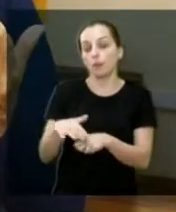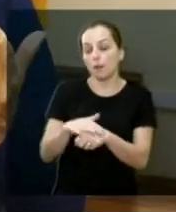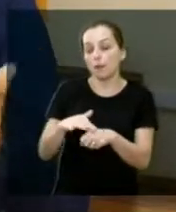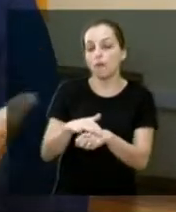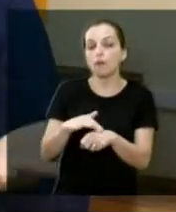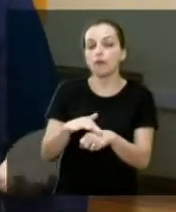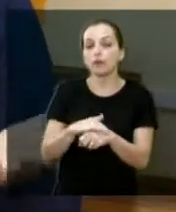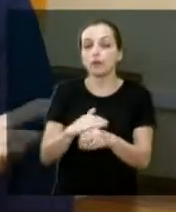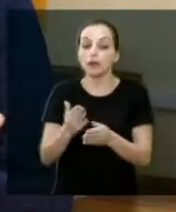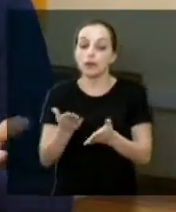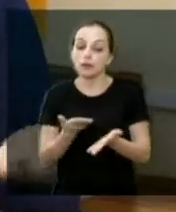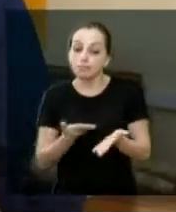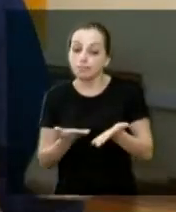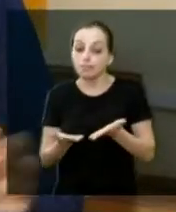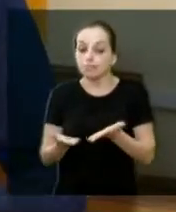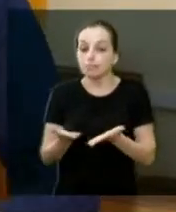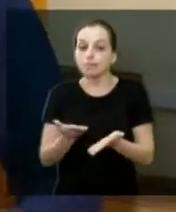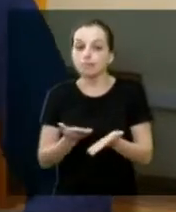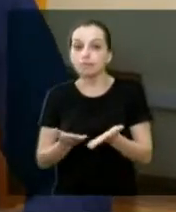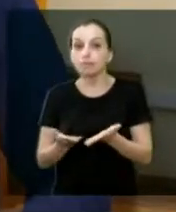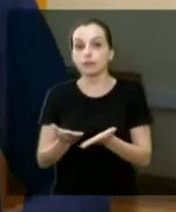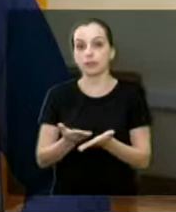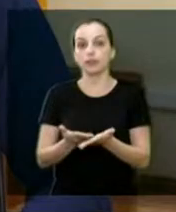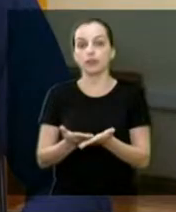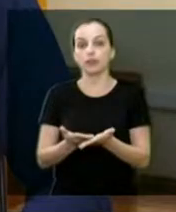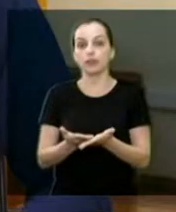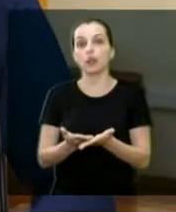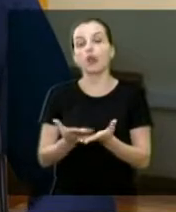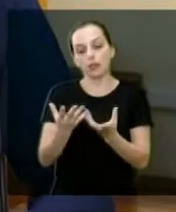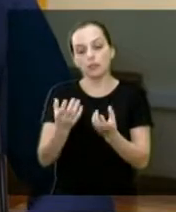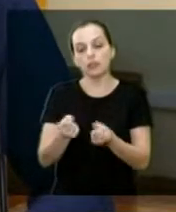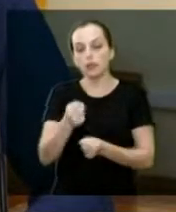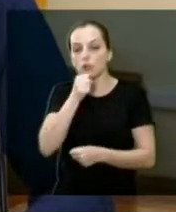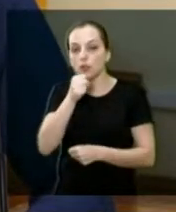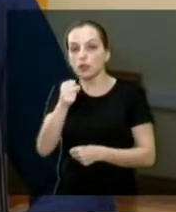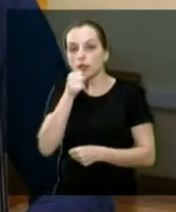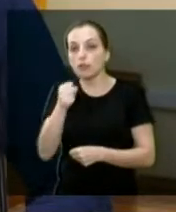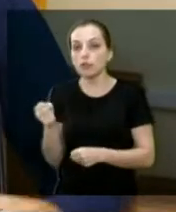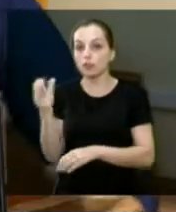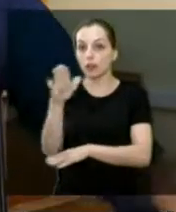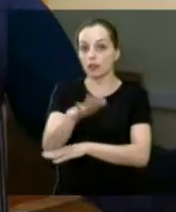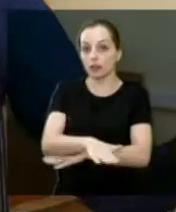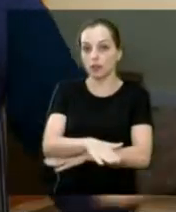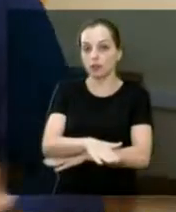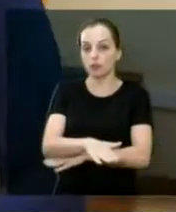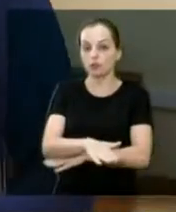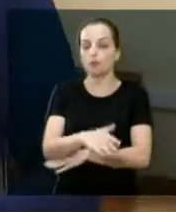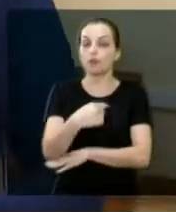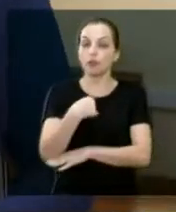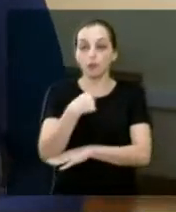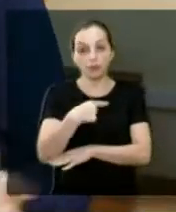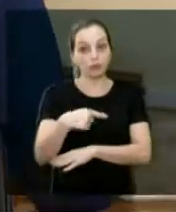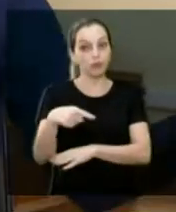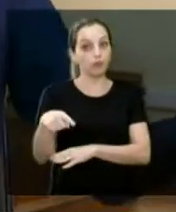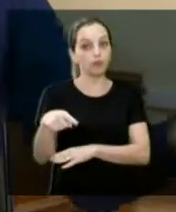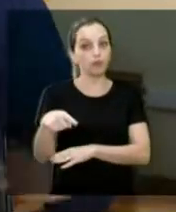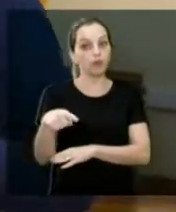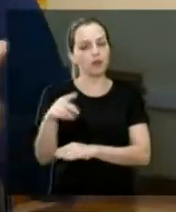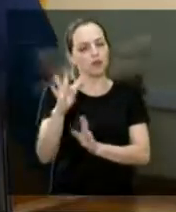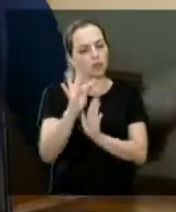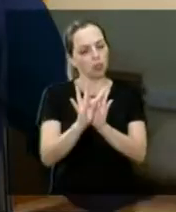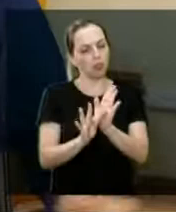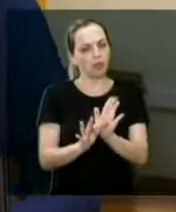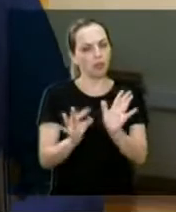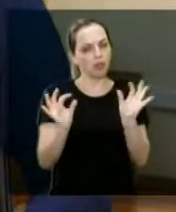conversou com ele, aí ele acendeu de dar entrevista, marcamos à tarde. Lá fui eu, né? Pauta pronta,